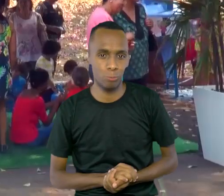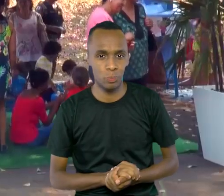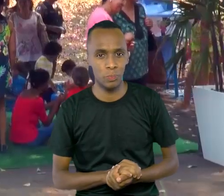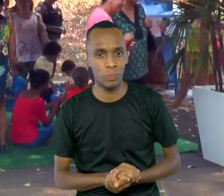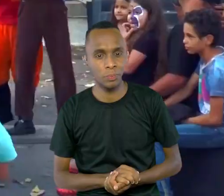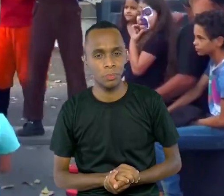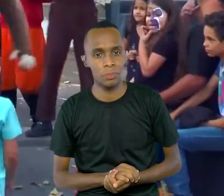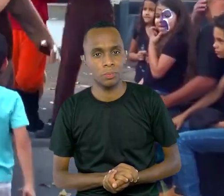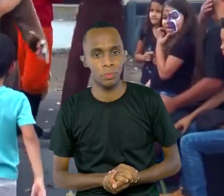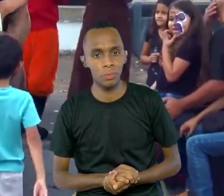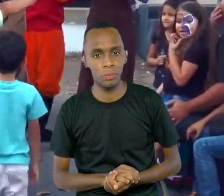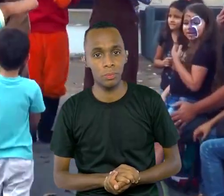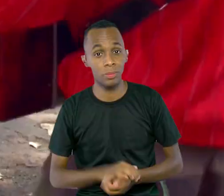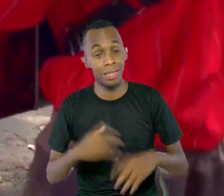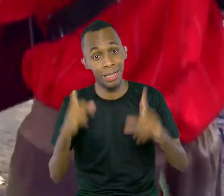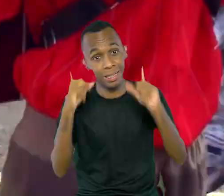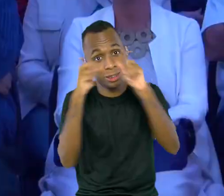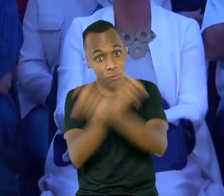afasta.